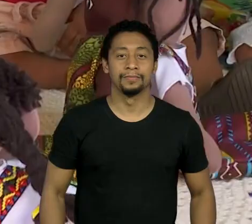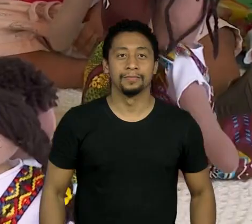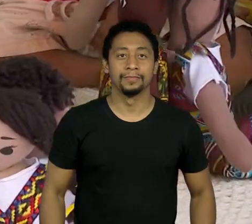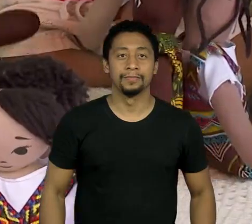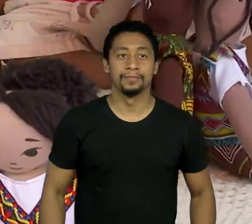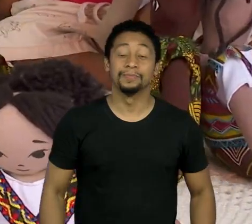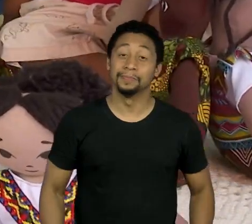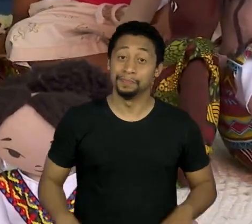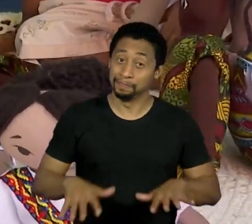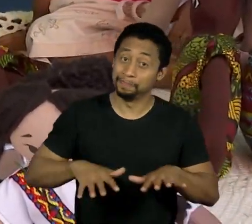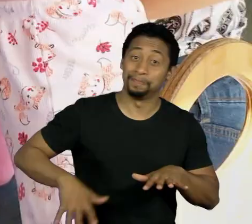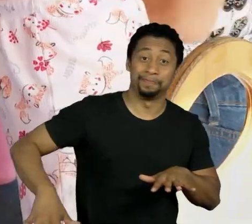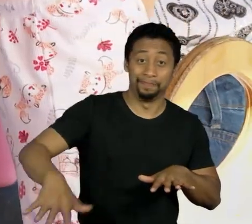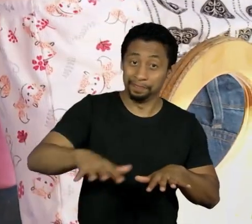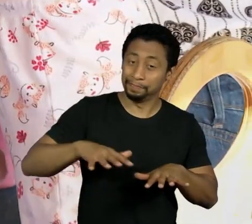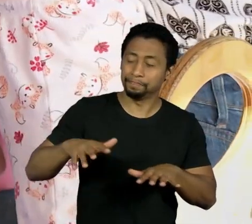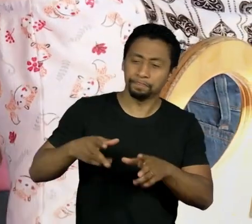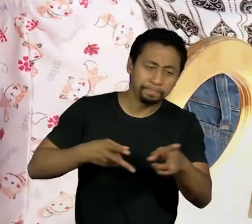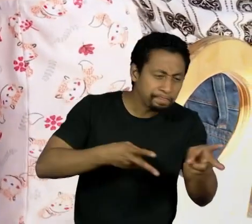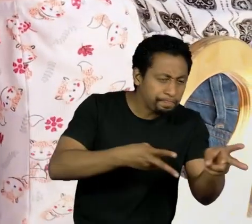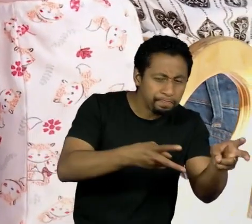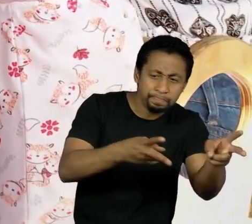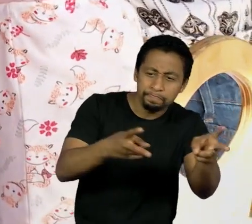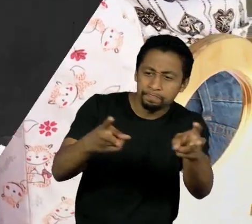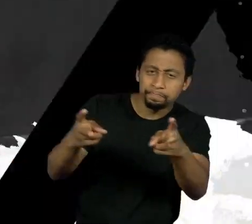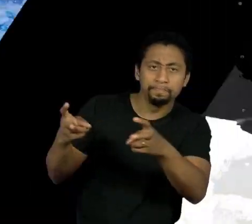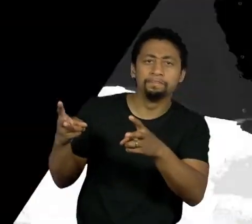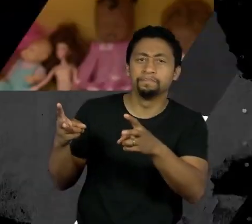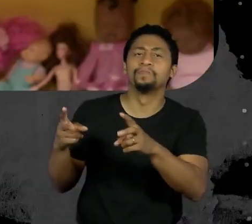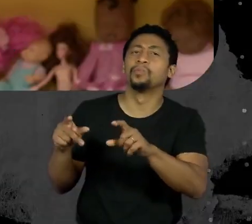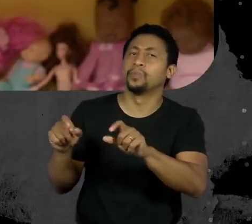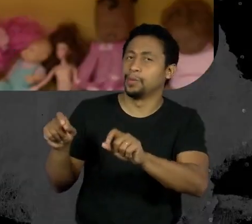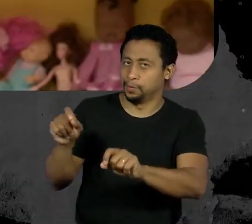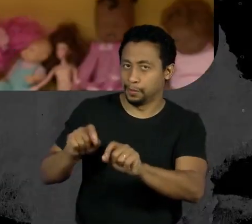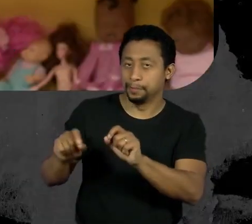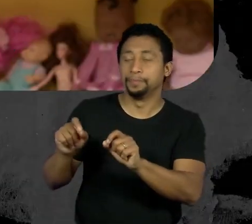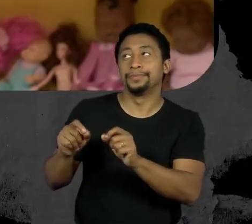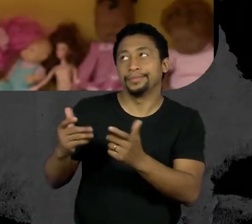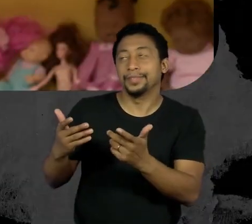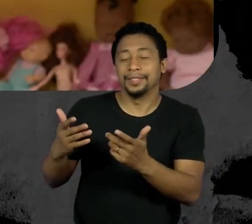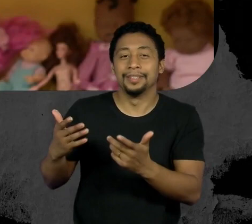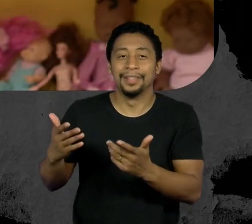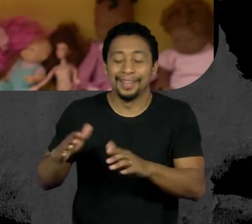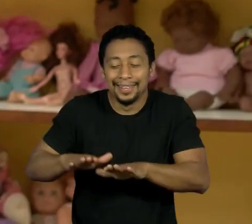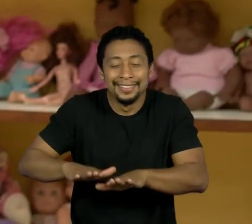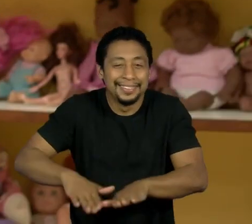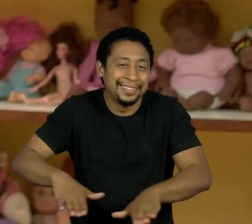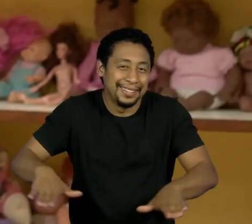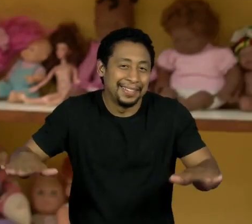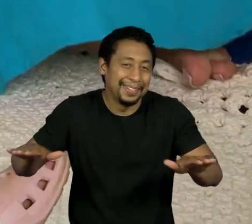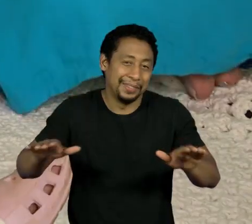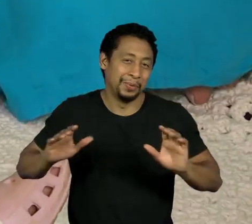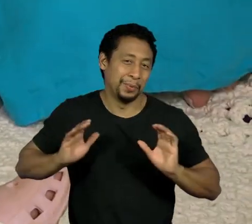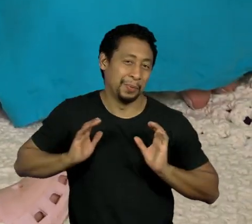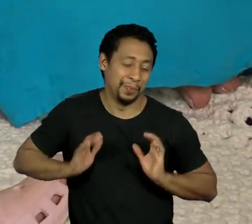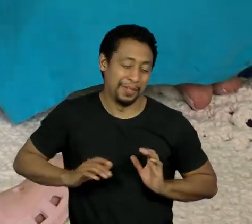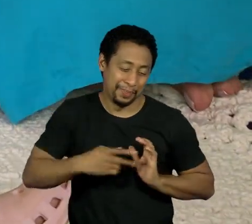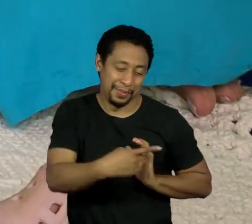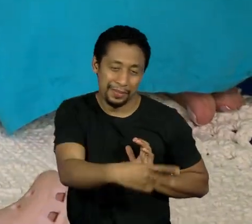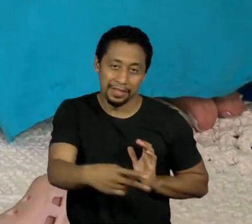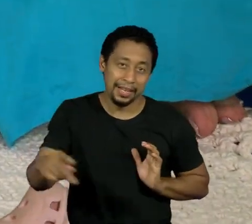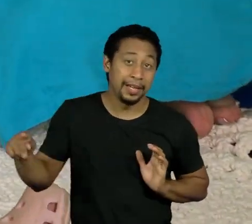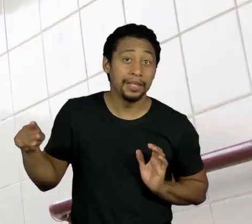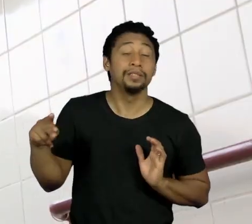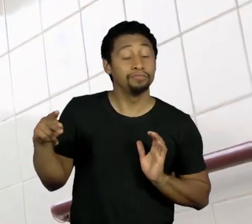De maneira geral, a gente tem percebido no próprio comportamento das crianças uma aceitação